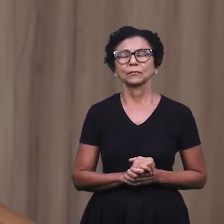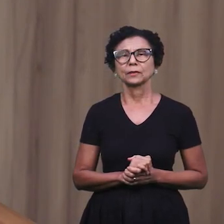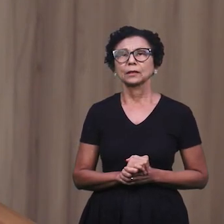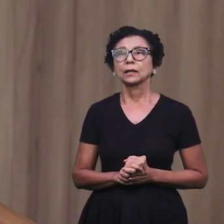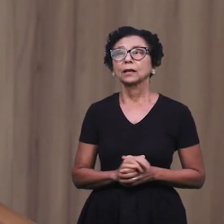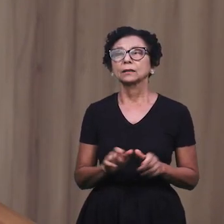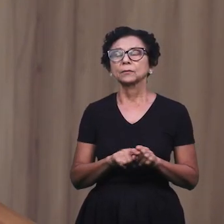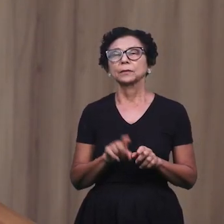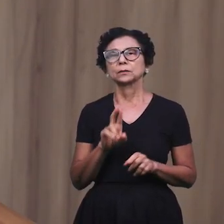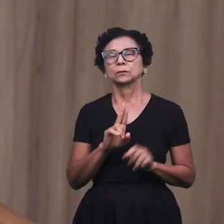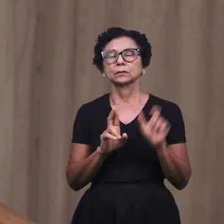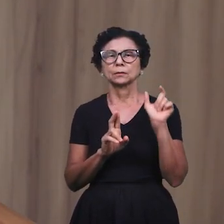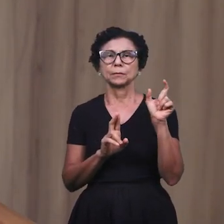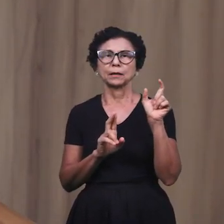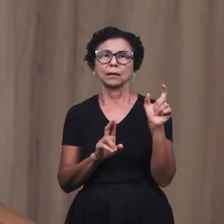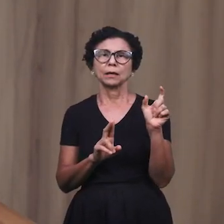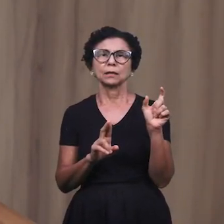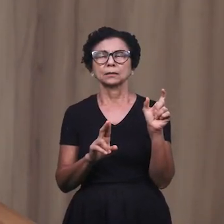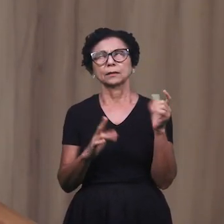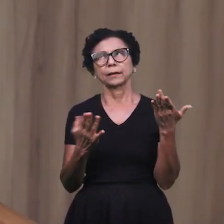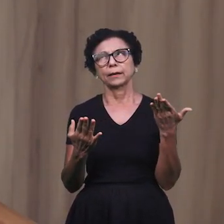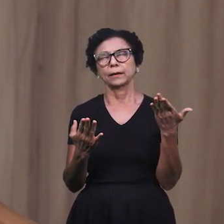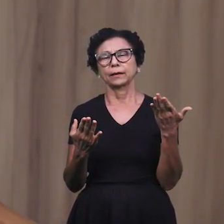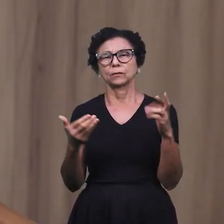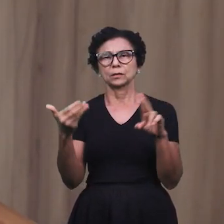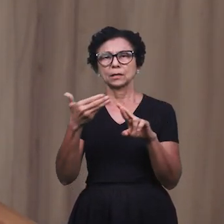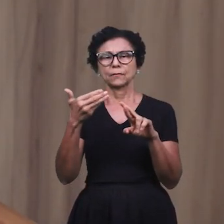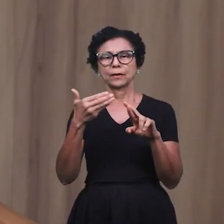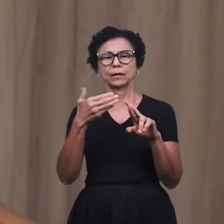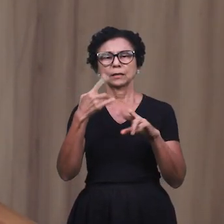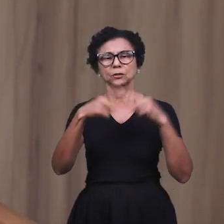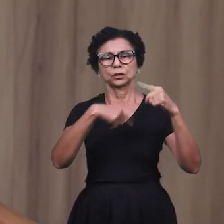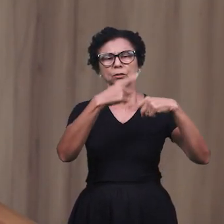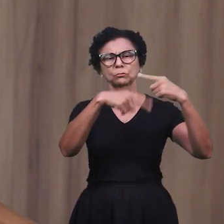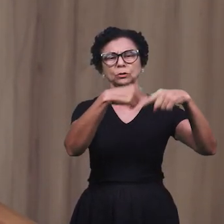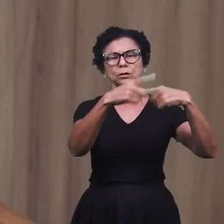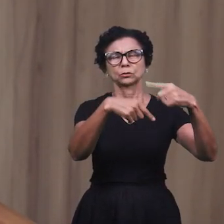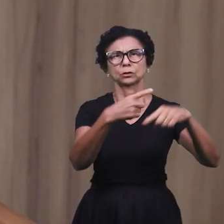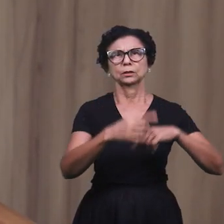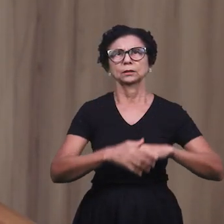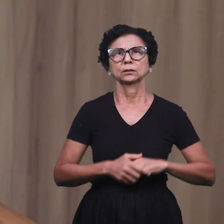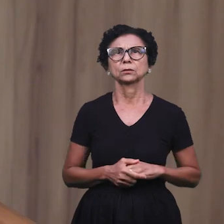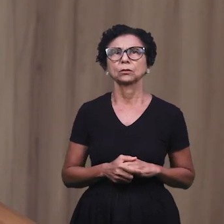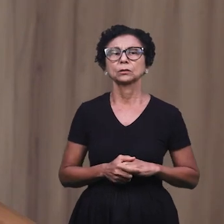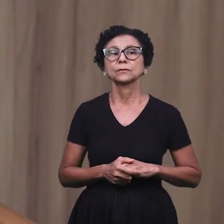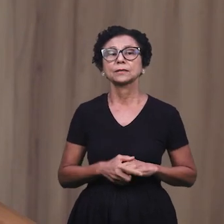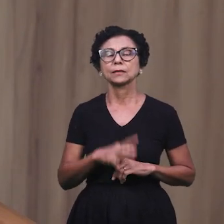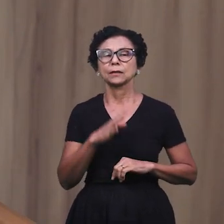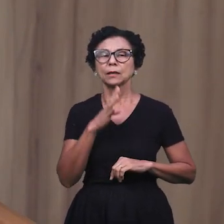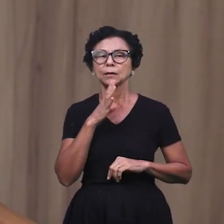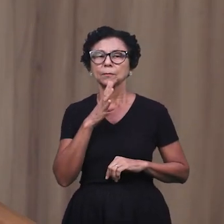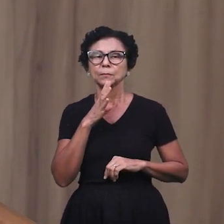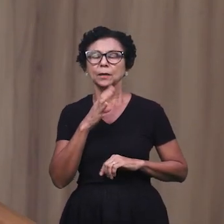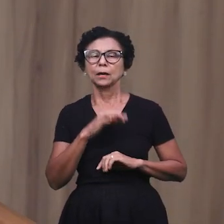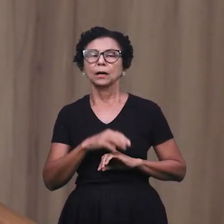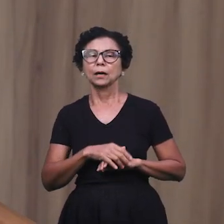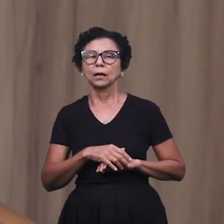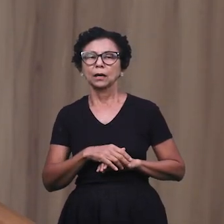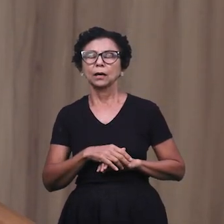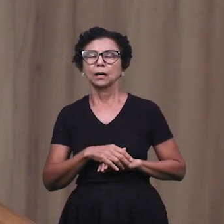essa palavra também porque quando a gente fala de diversas gerações, você vai aprendendo, vai tendo conhecimento com aquelas pessoas, né,